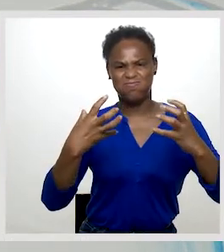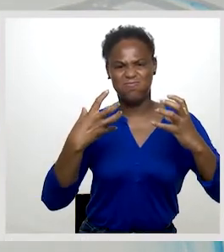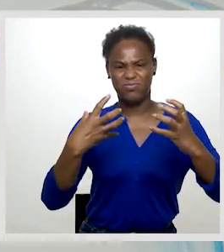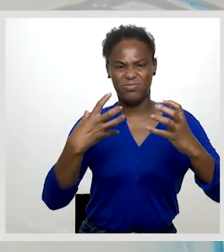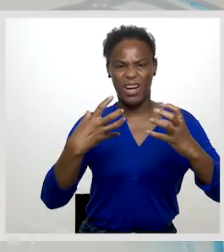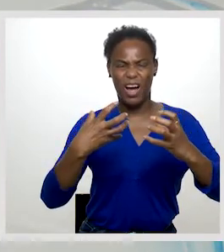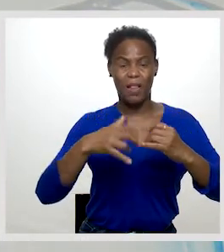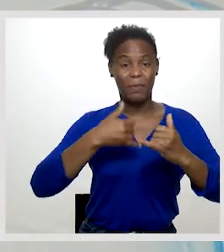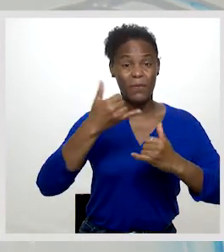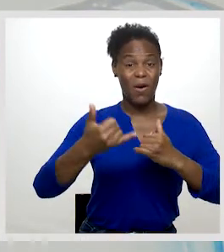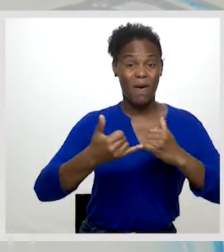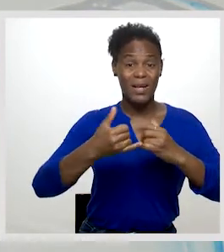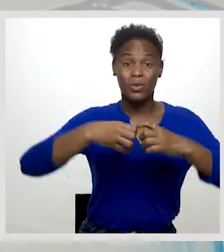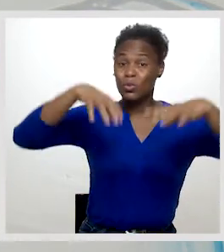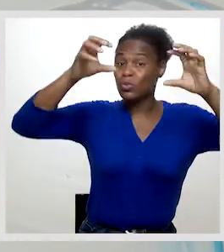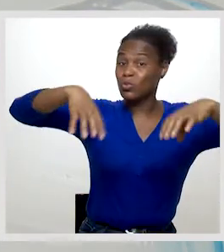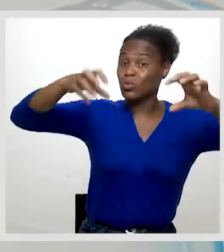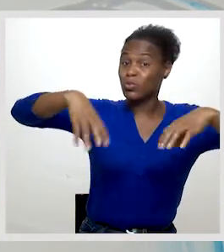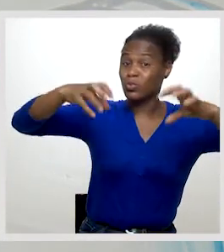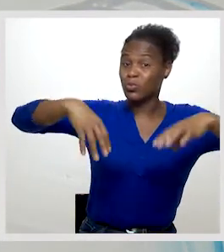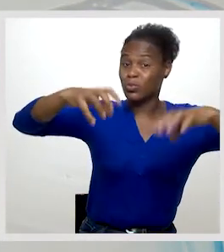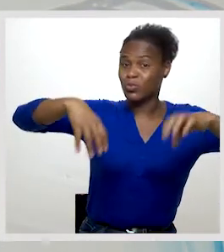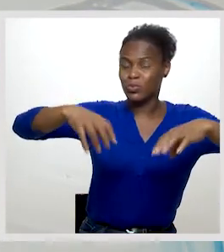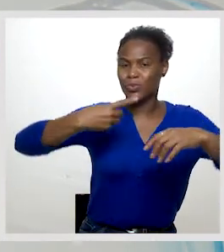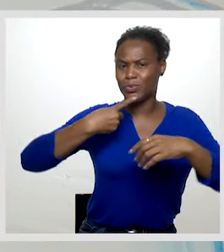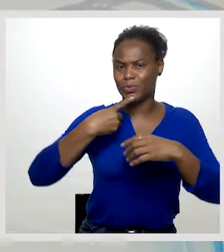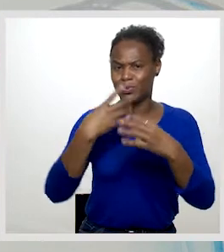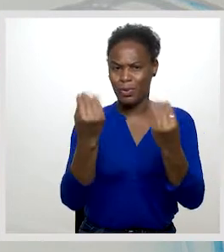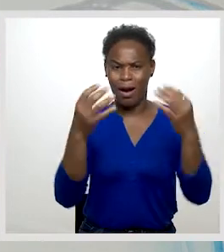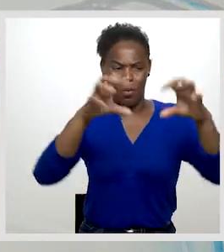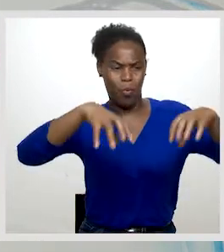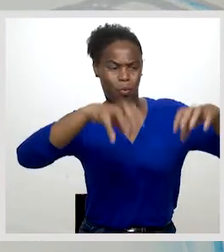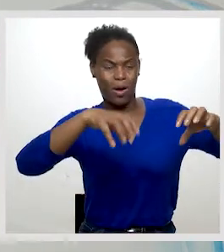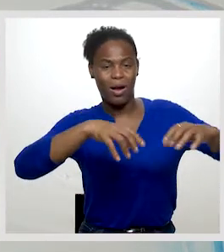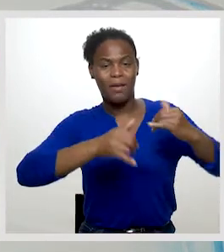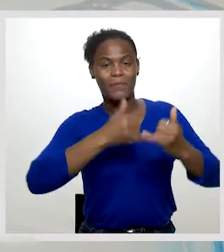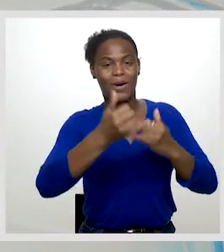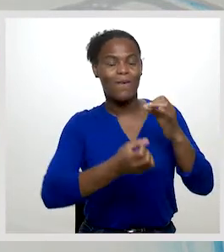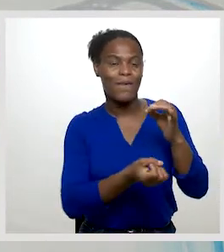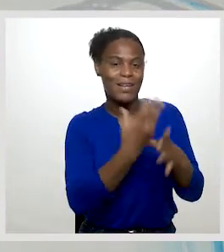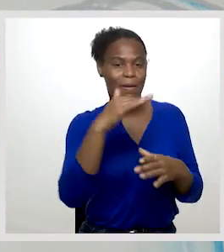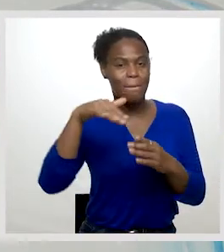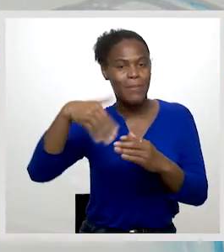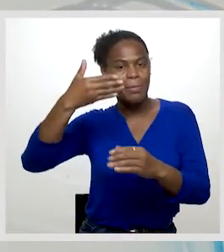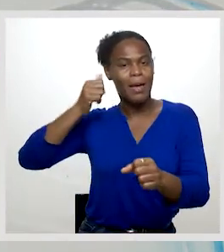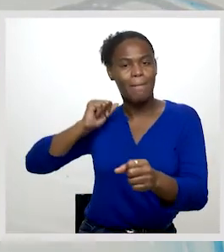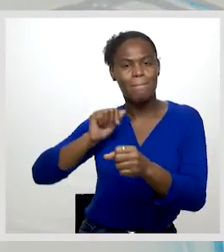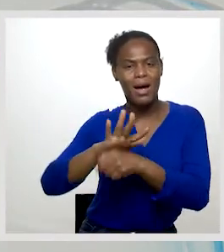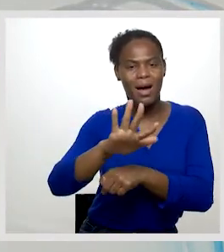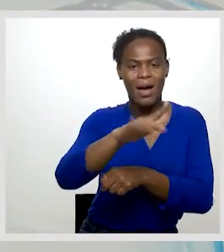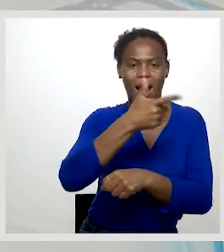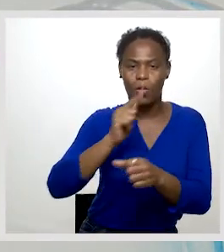estariam na origem das fortes chuvas diluvianas. Essas chuvas que estariam na origem dos primeiros